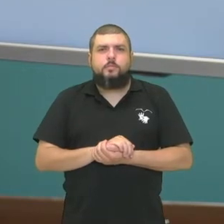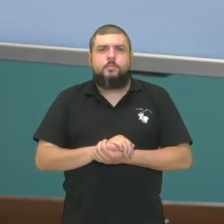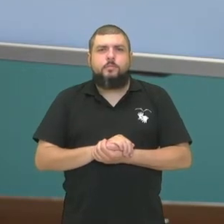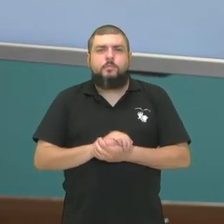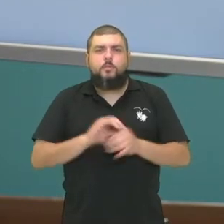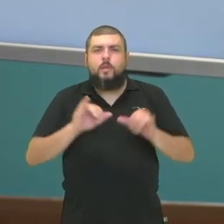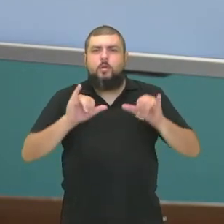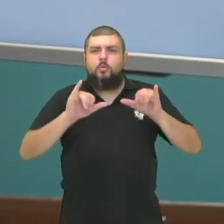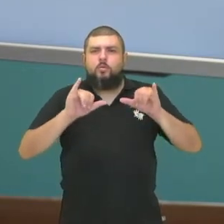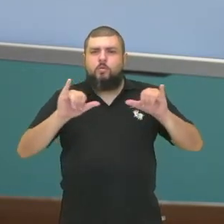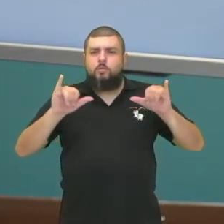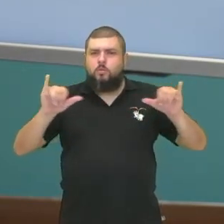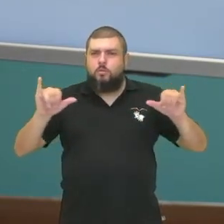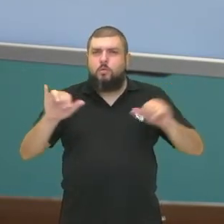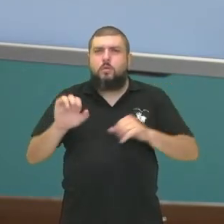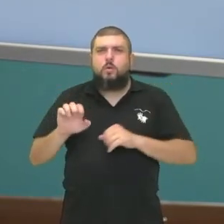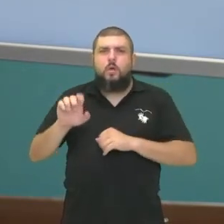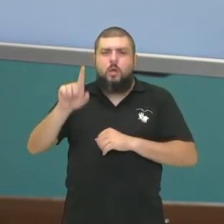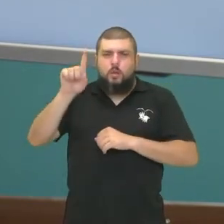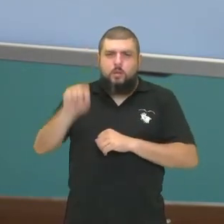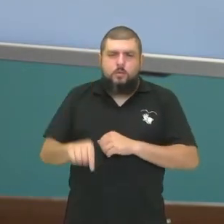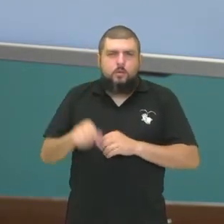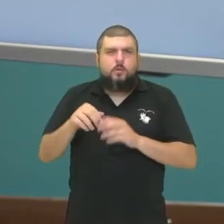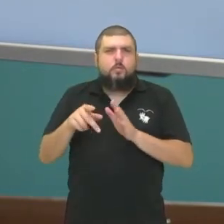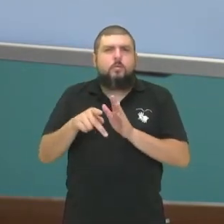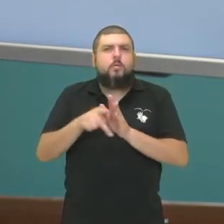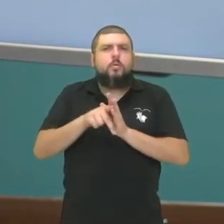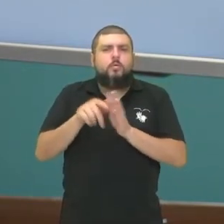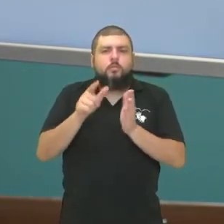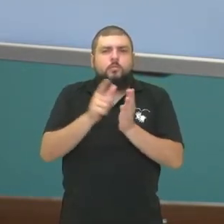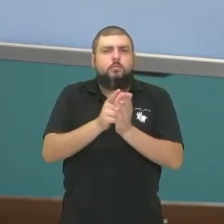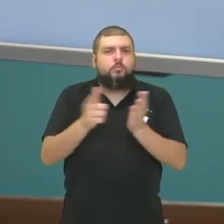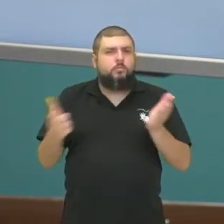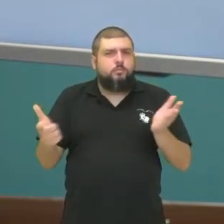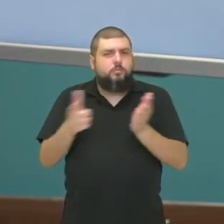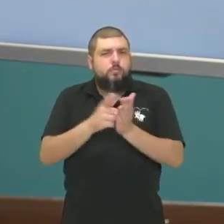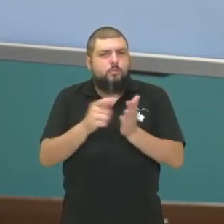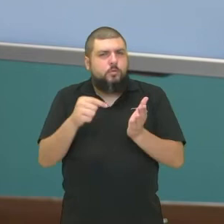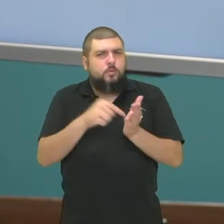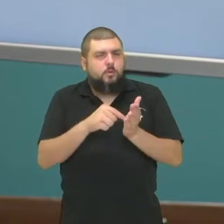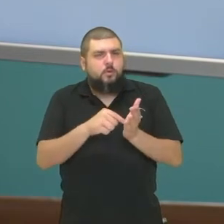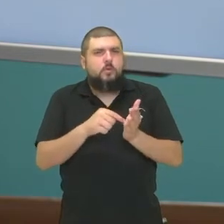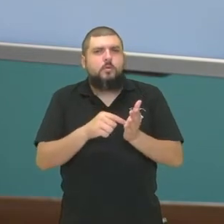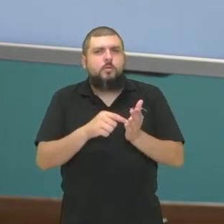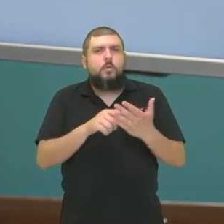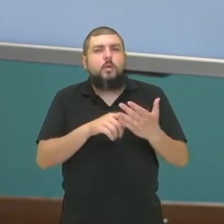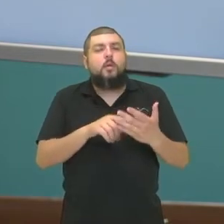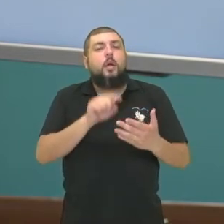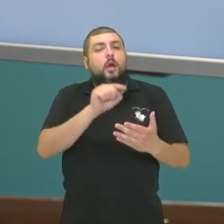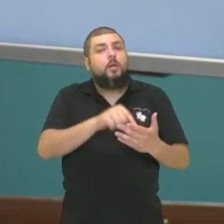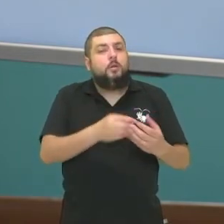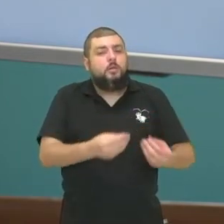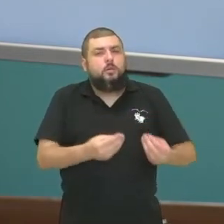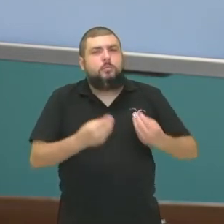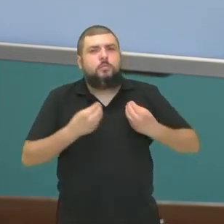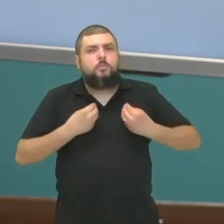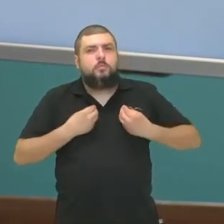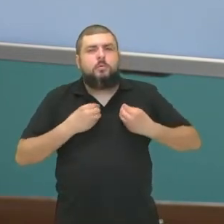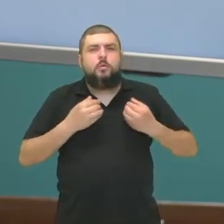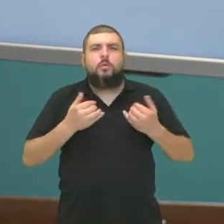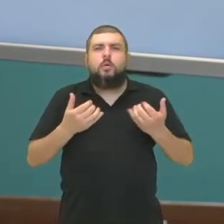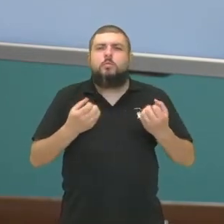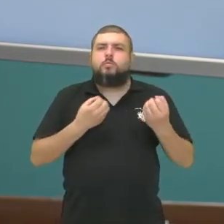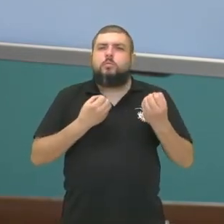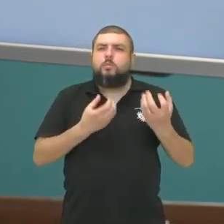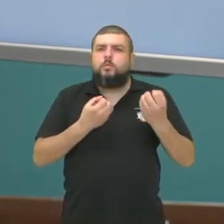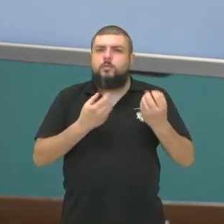gênero jornalístico, desse campo jornalístico. É responsável por trazer uma informação. O objetivo dela é informar